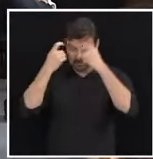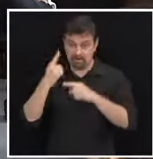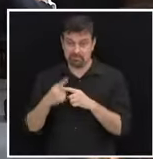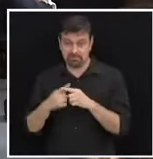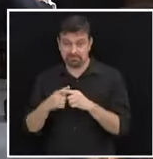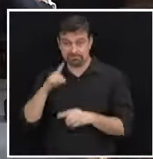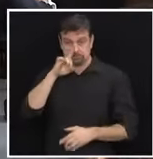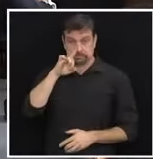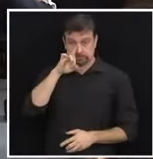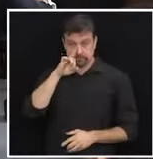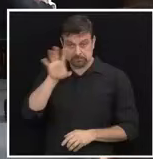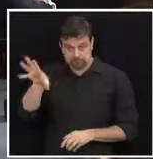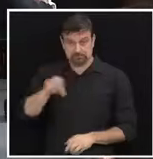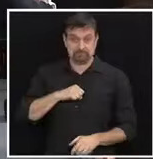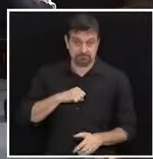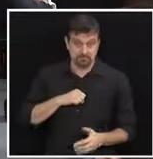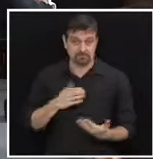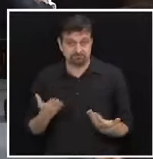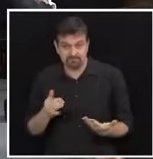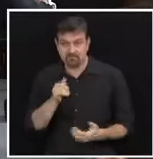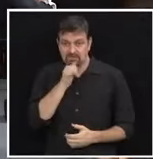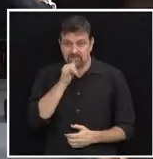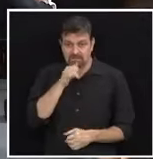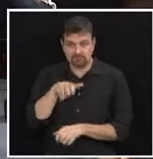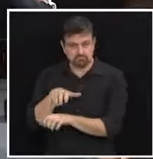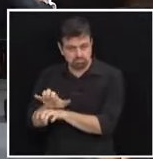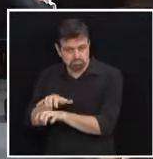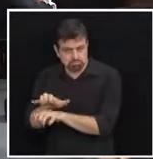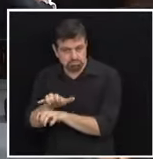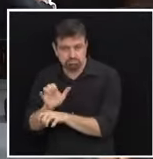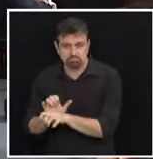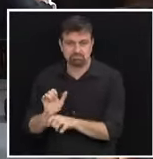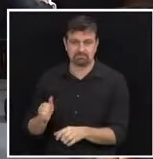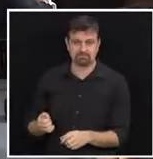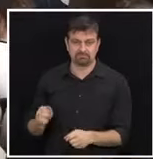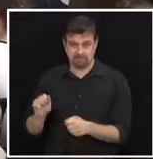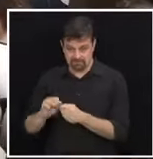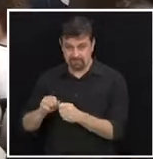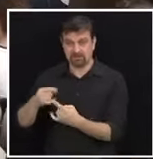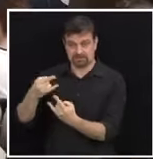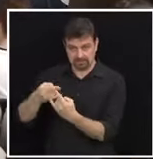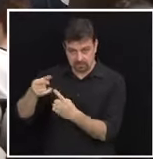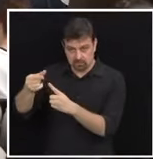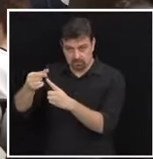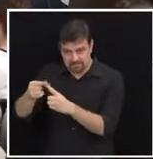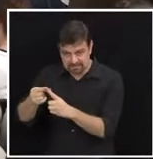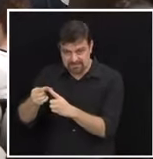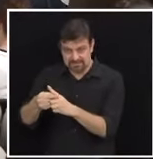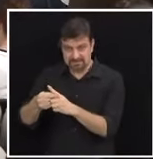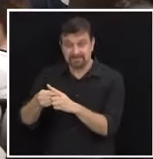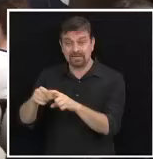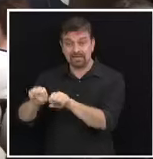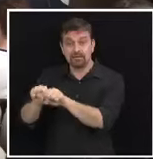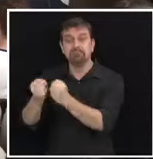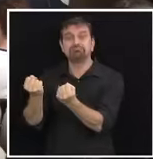ela correu. Por exemplo, teve uma relação sexual com o preservativo e o preservativo rompeu. E ela não